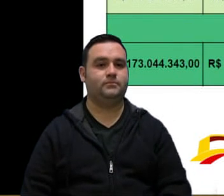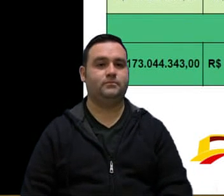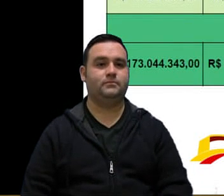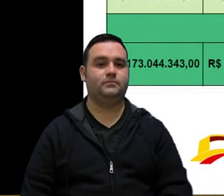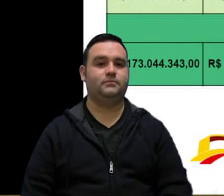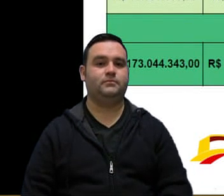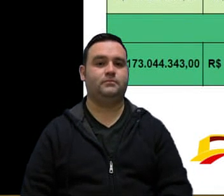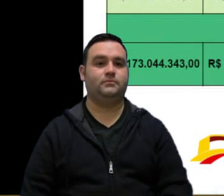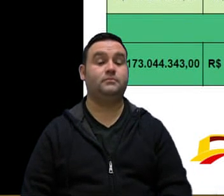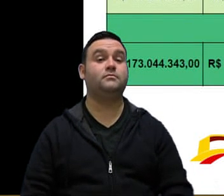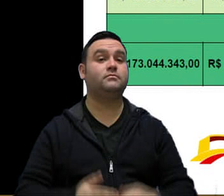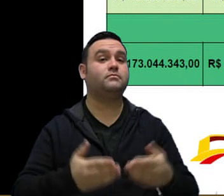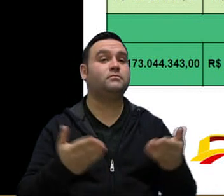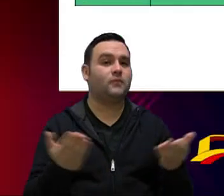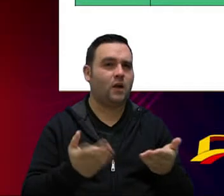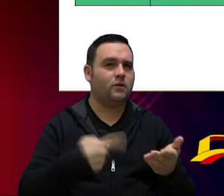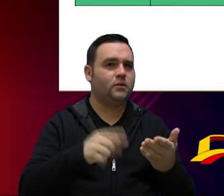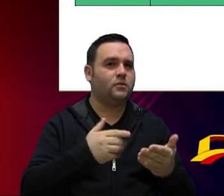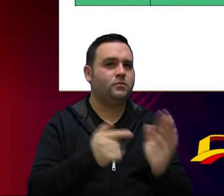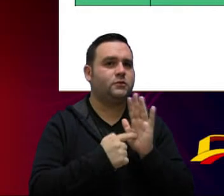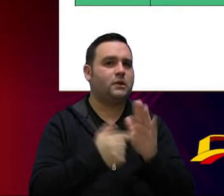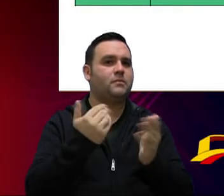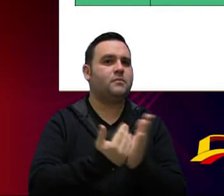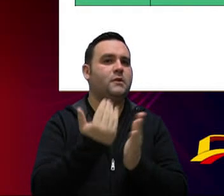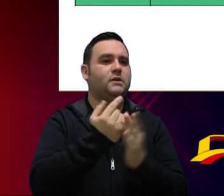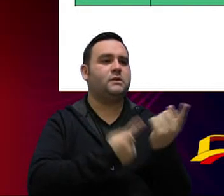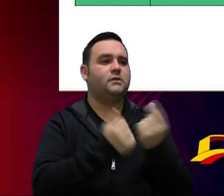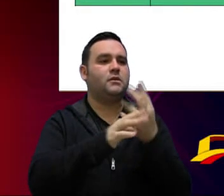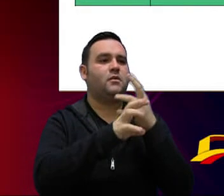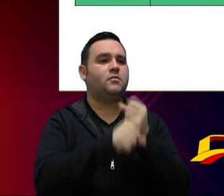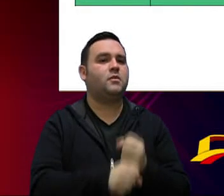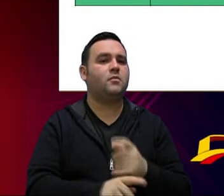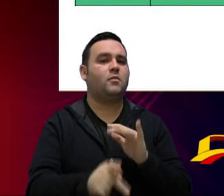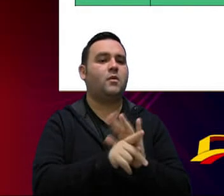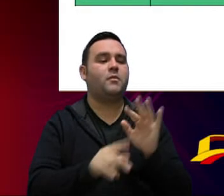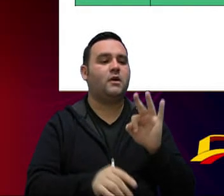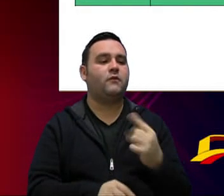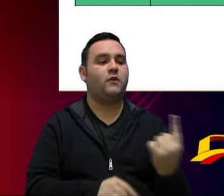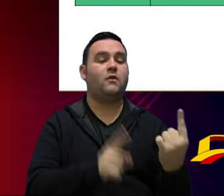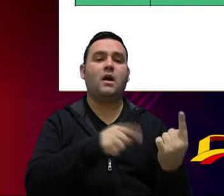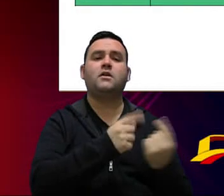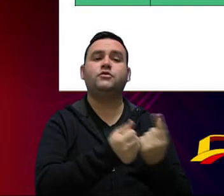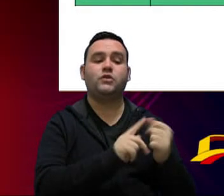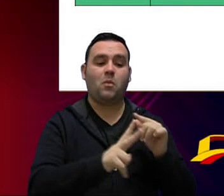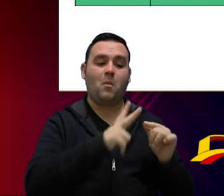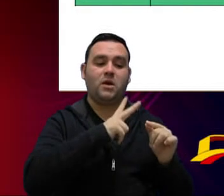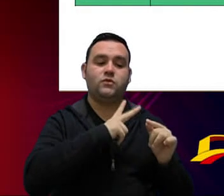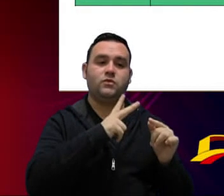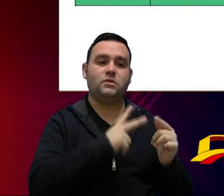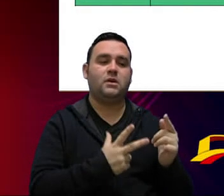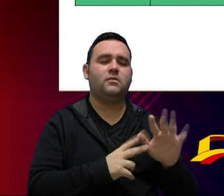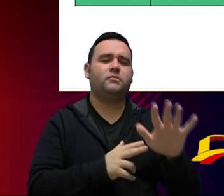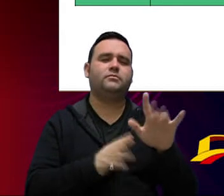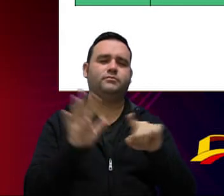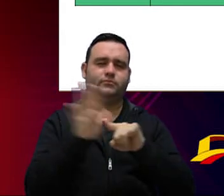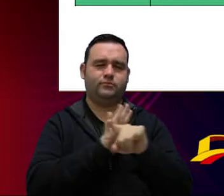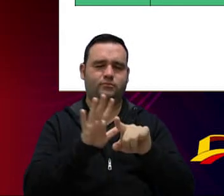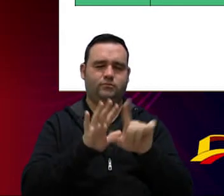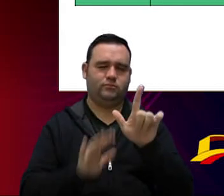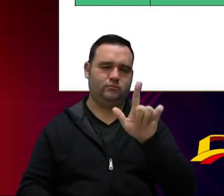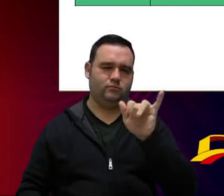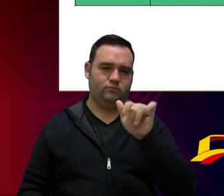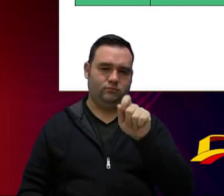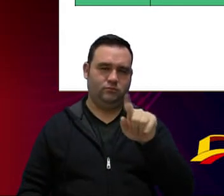e aqui nós vamos passar a execução orçamentária de fonte um que é o recurso próprio dra lígia